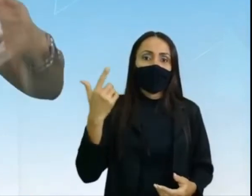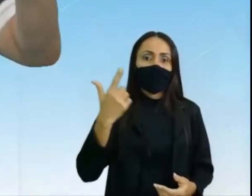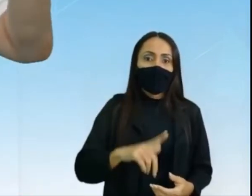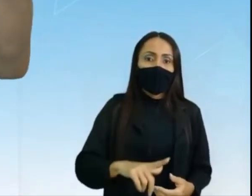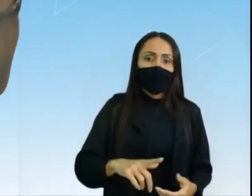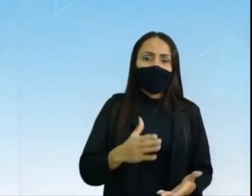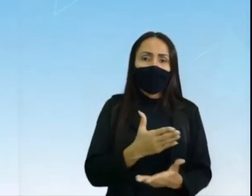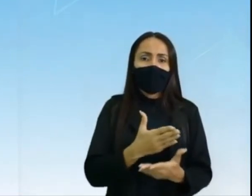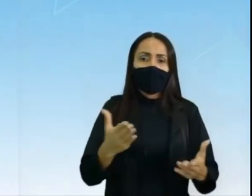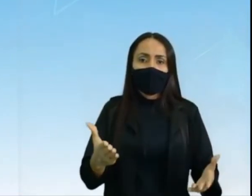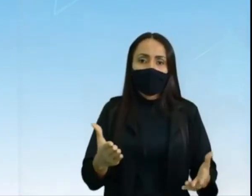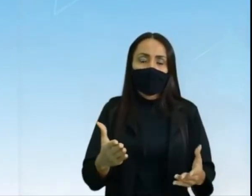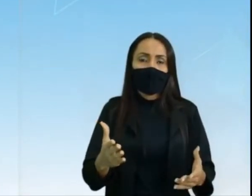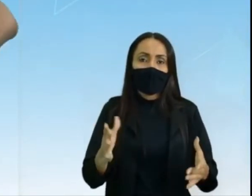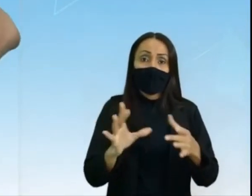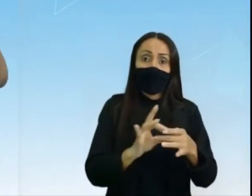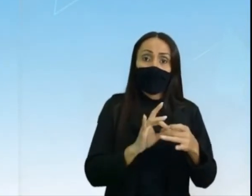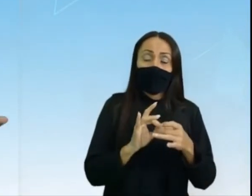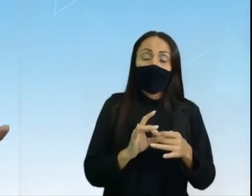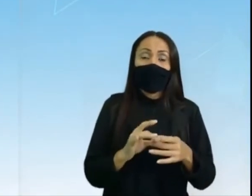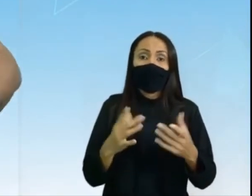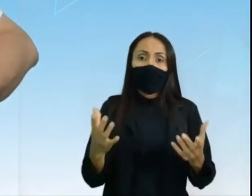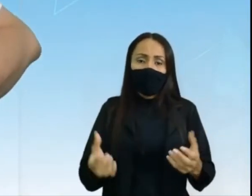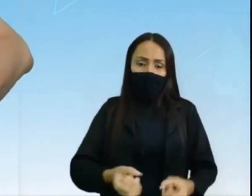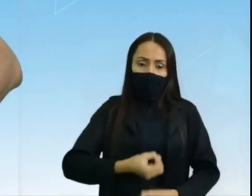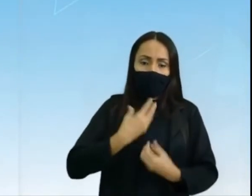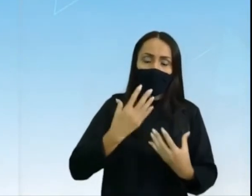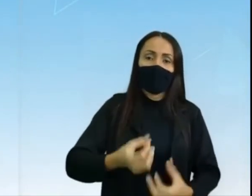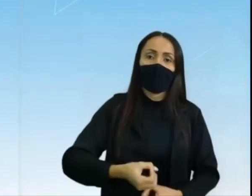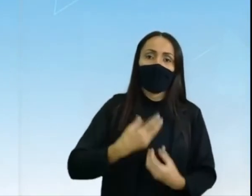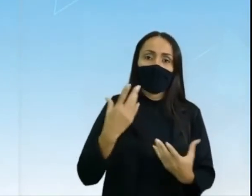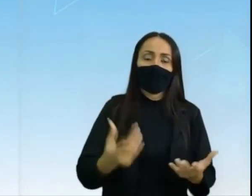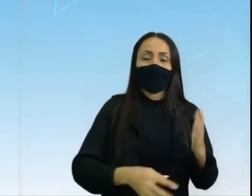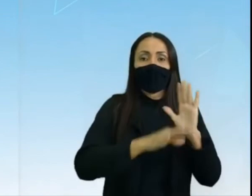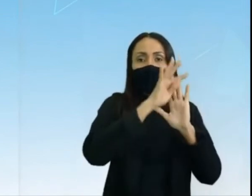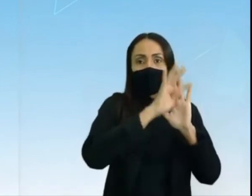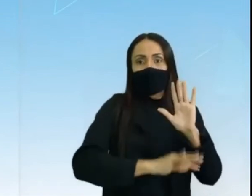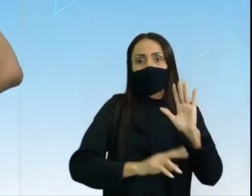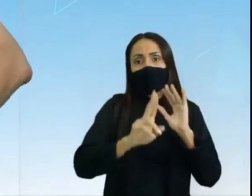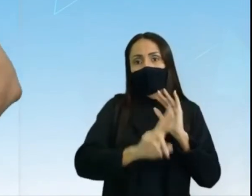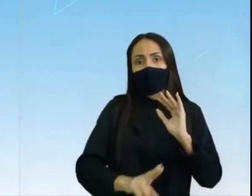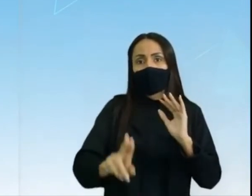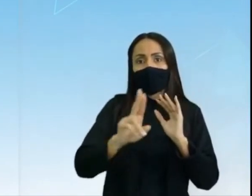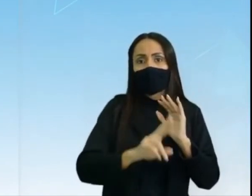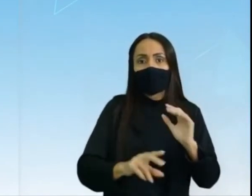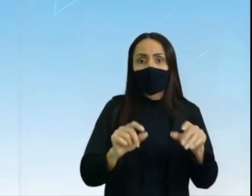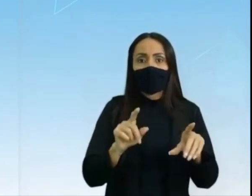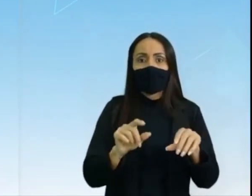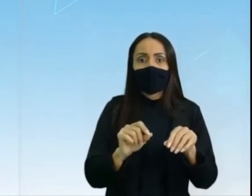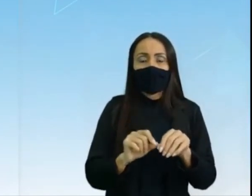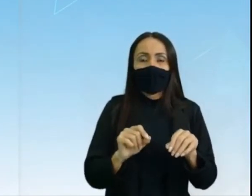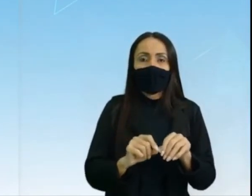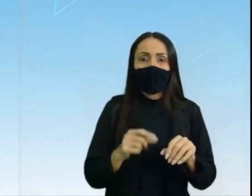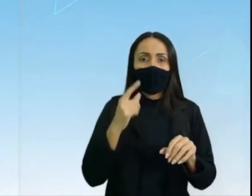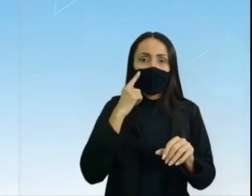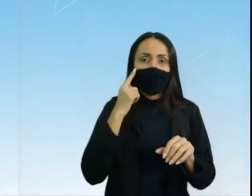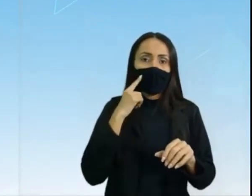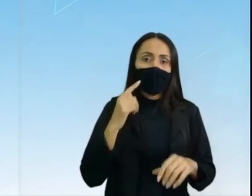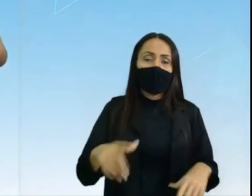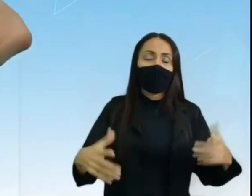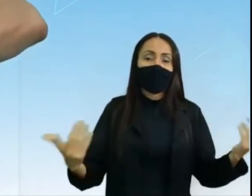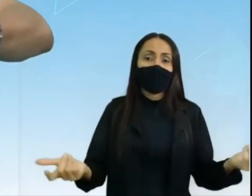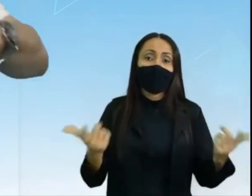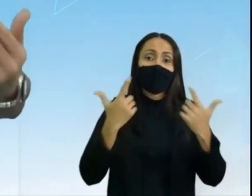uma outra situação. Nós temos poemas, nós temos textos que utilizam, que fazem jus o quê? A uma